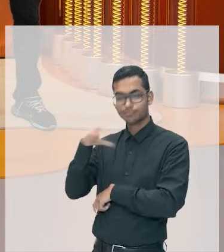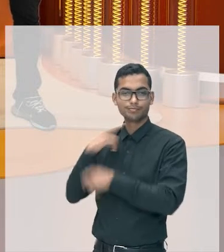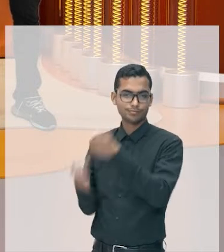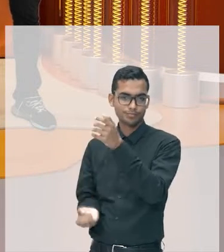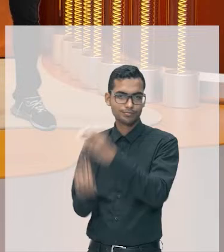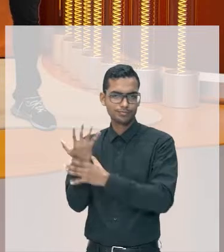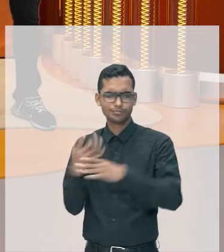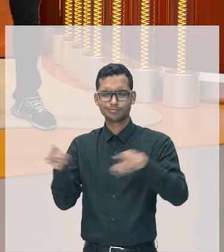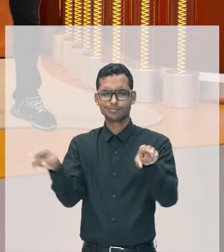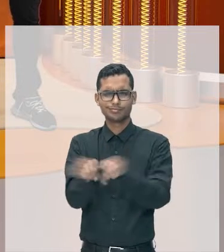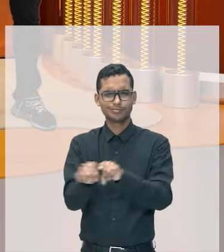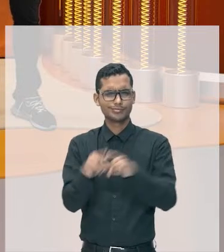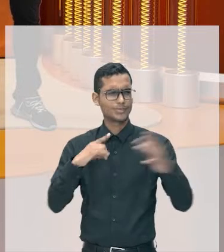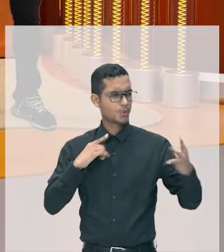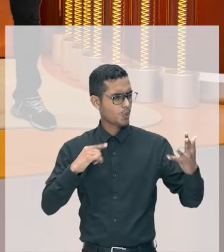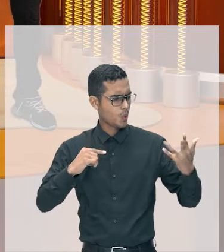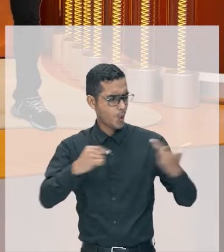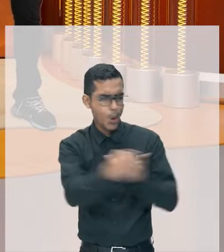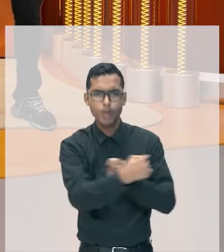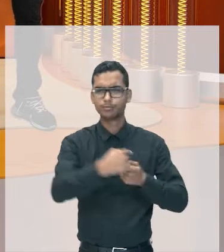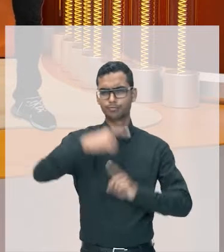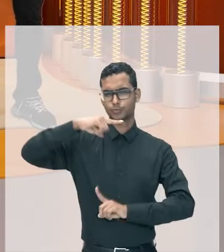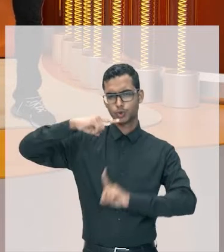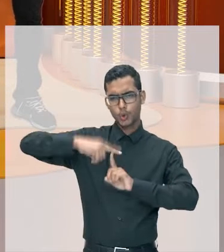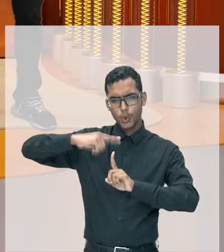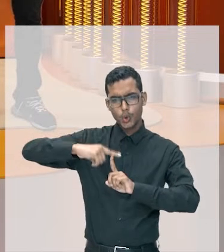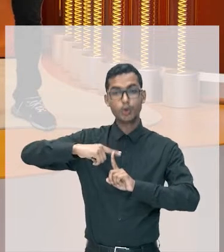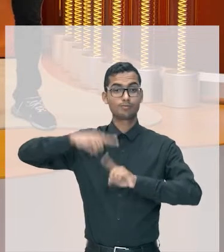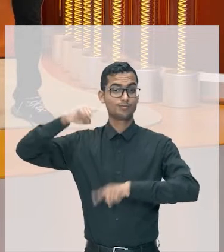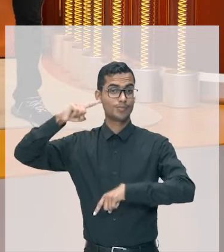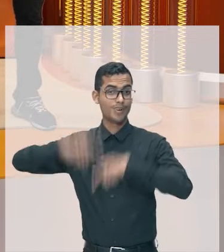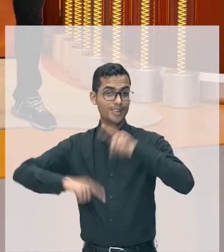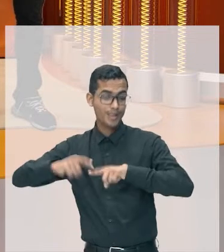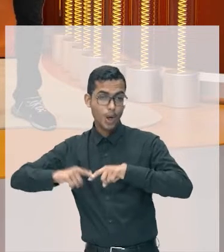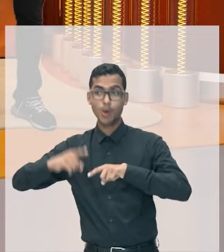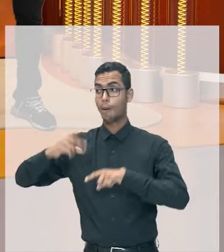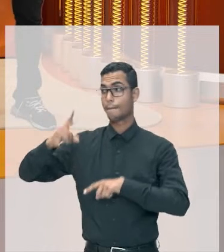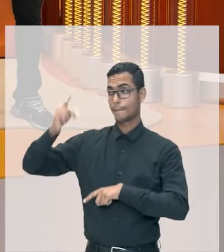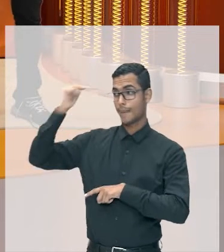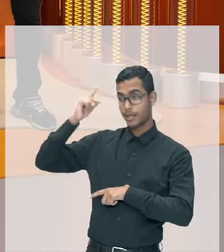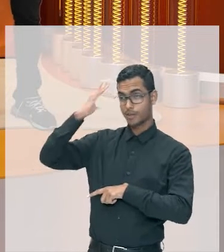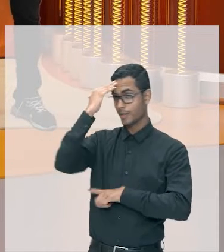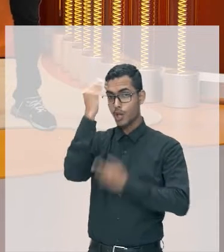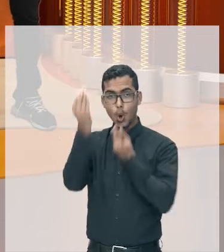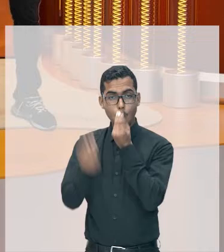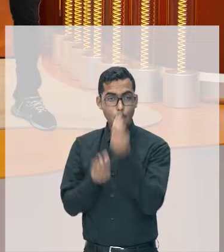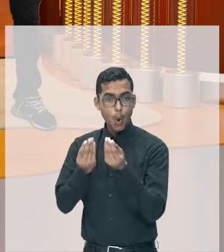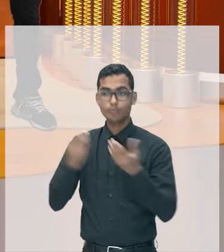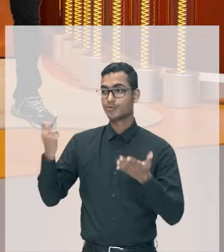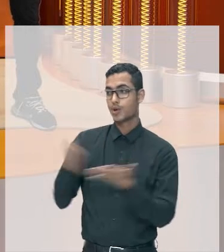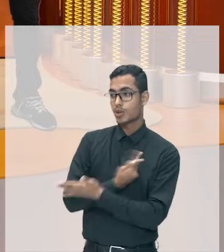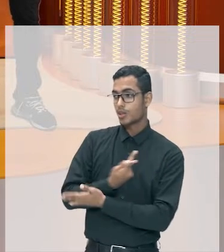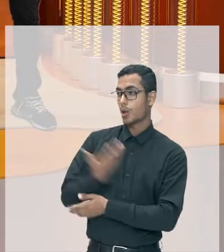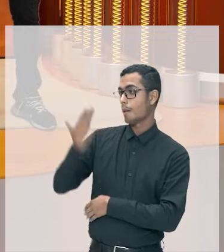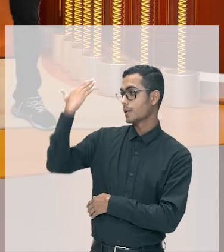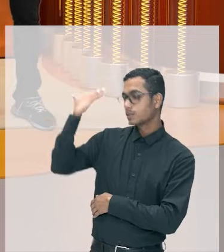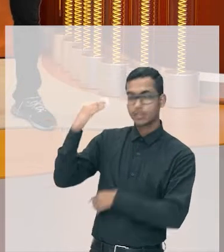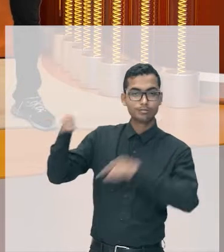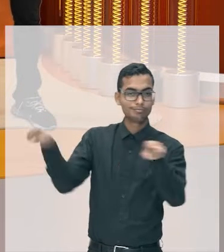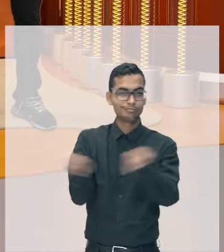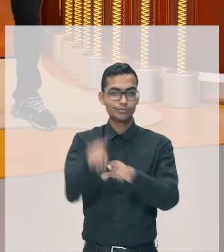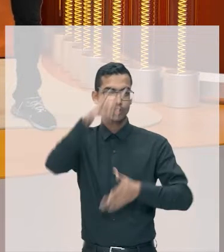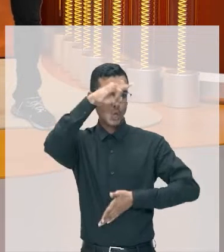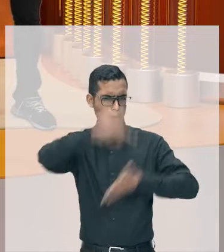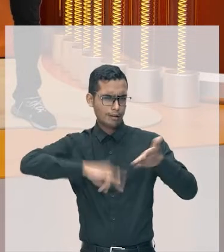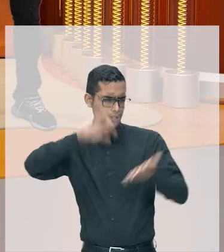Então, existem várias outras formas da gente compreender o passado, não só através mais dos documentos